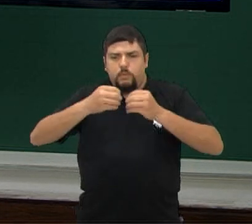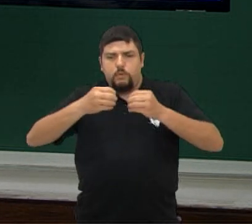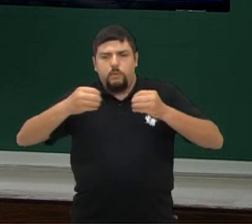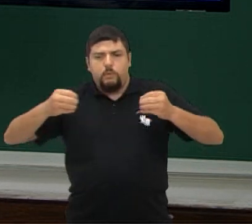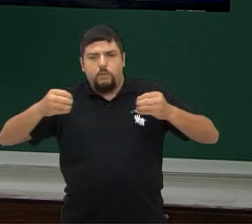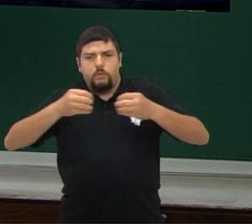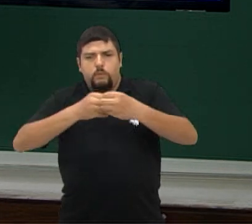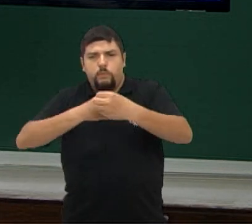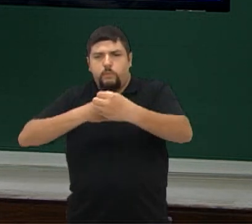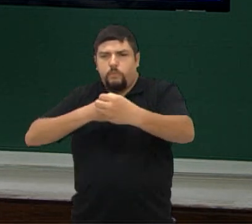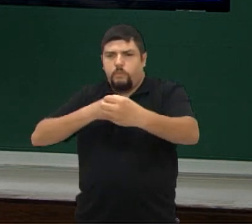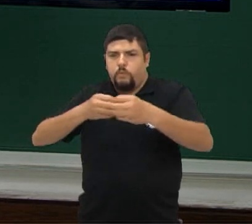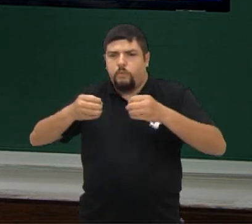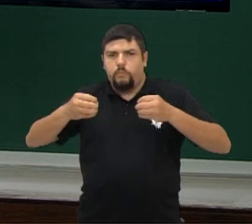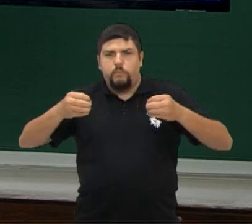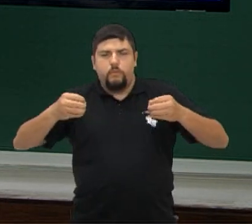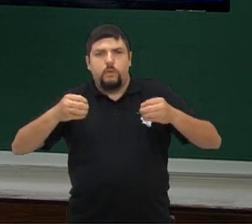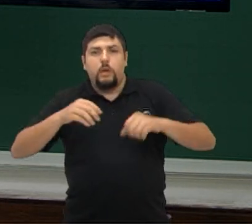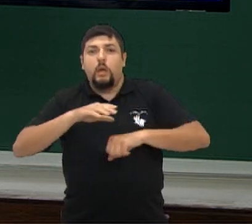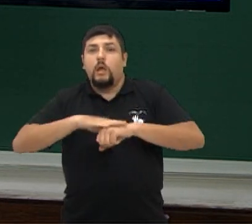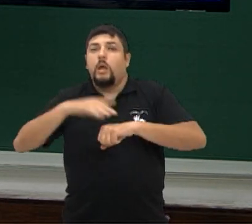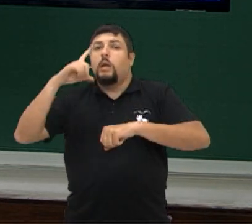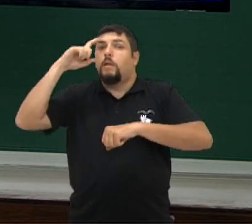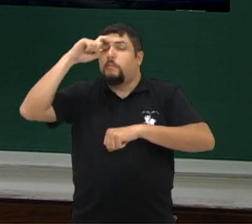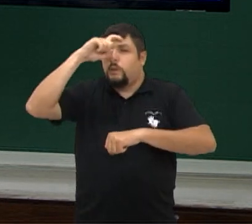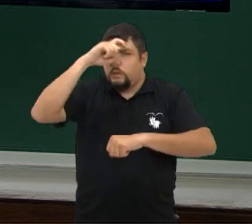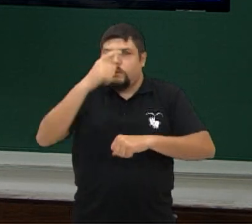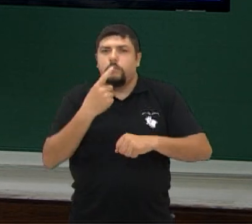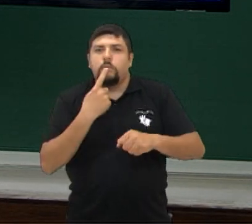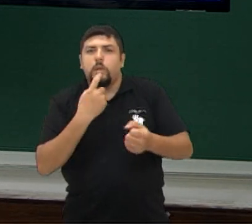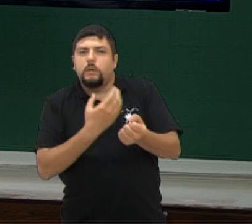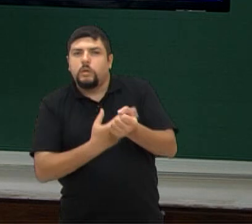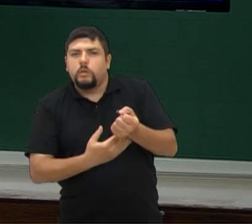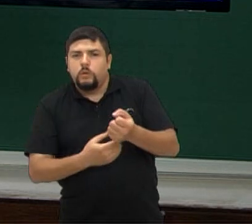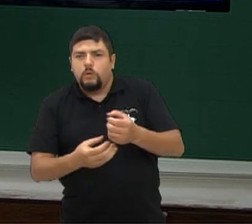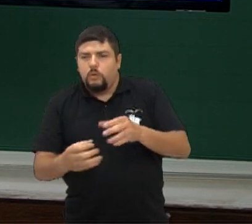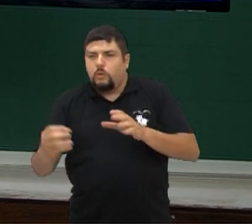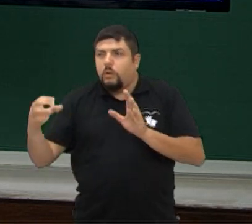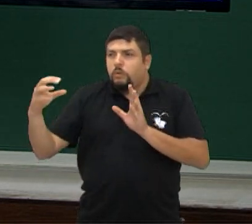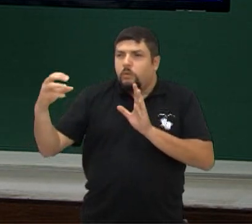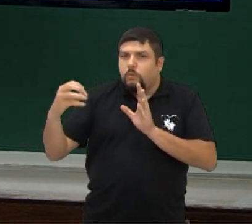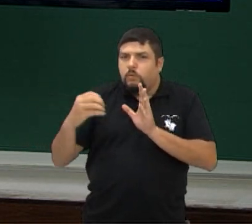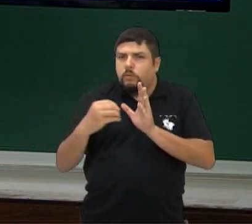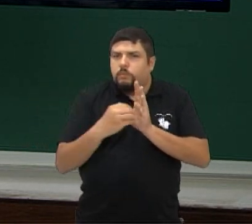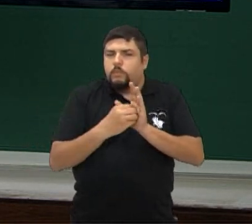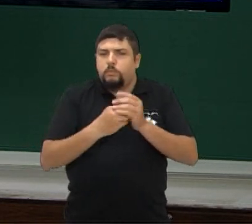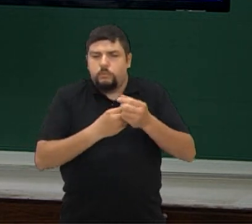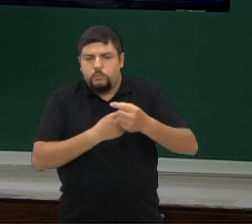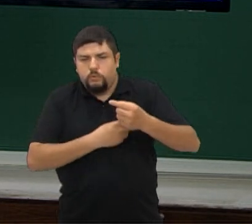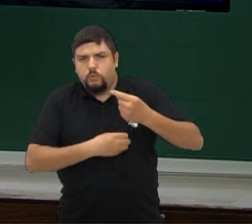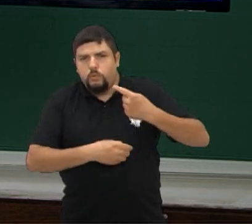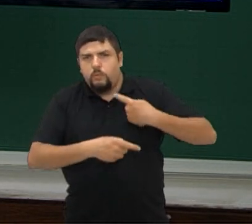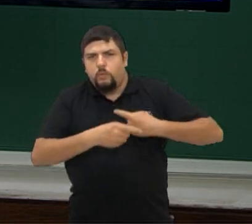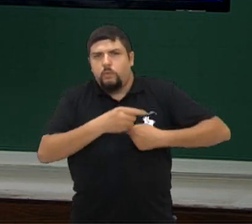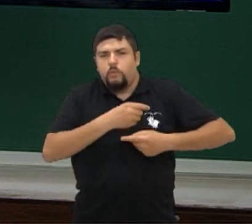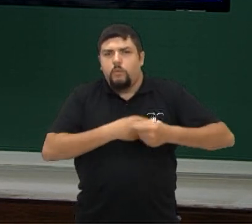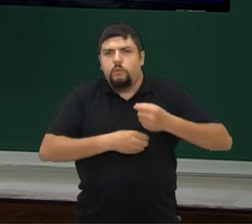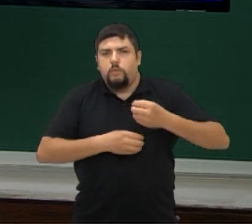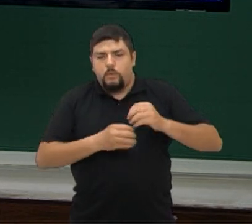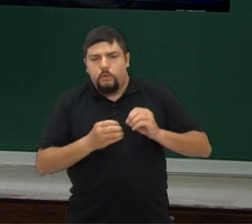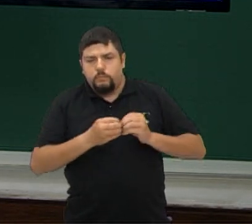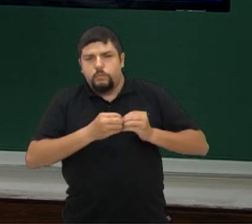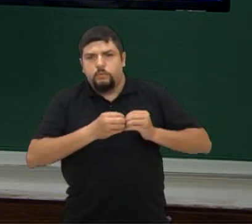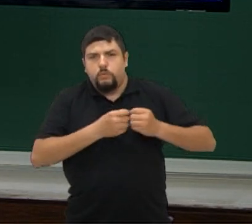mais difícil para a hemoglobina conseguir achar um oxigênio para se transformar em oxihemoglobina